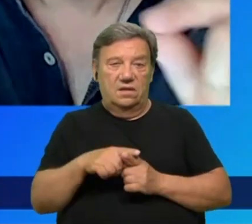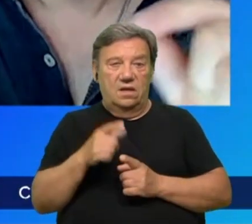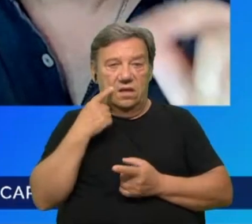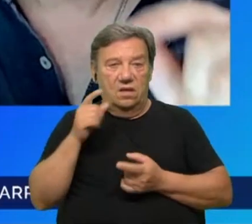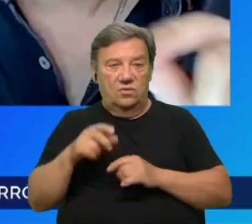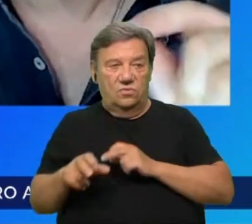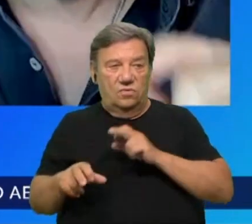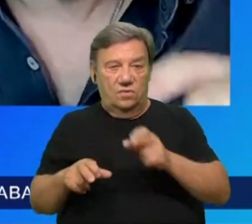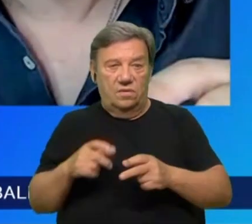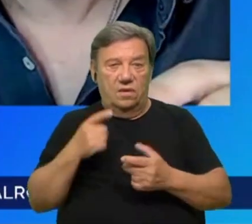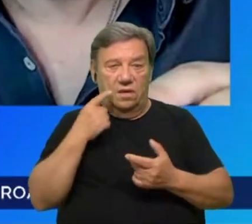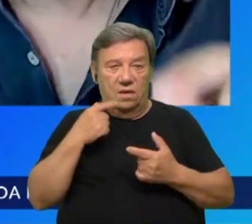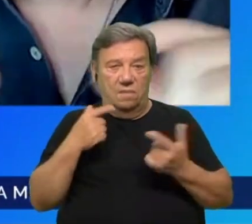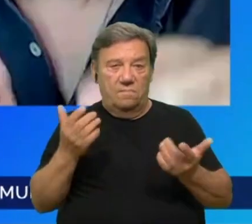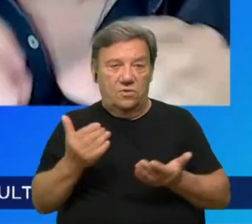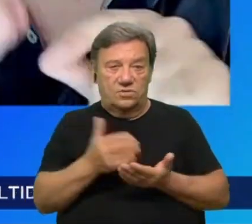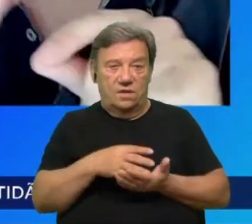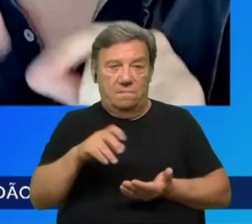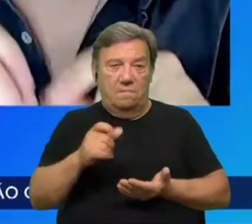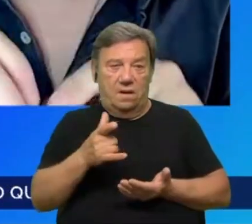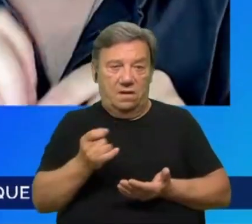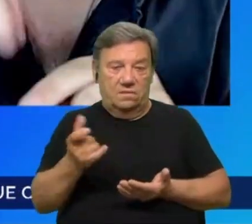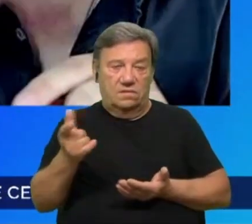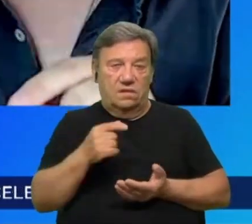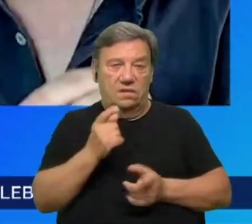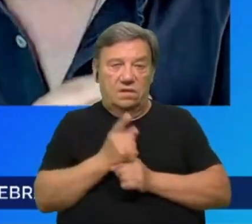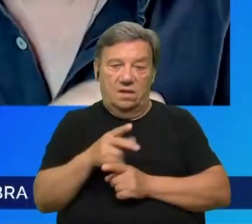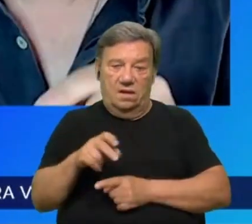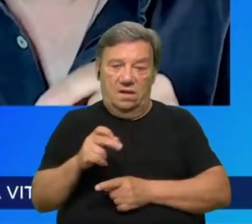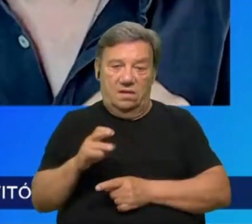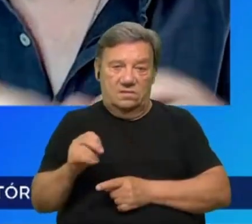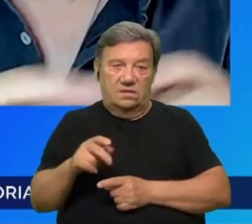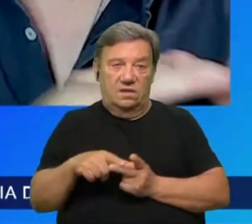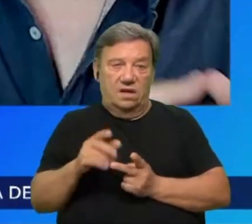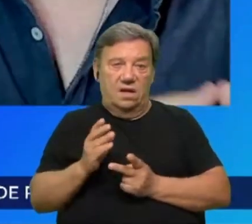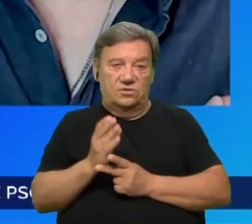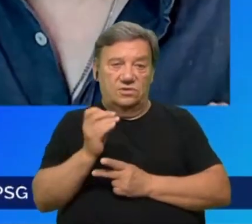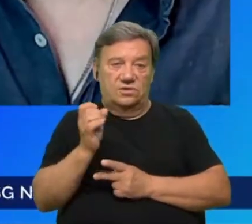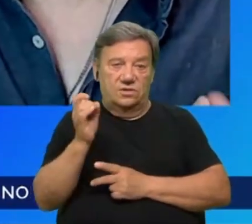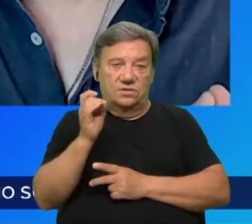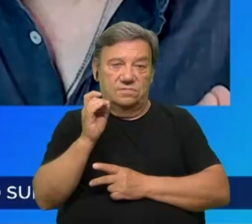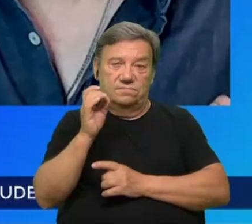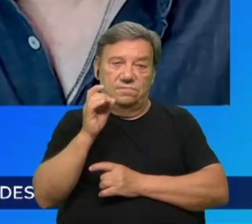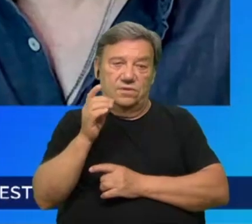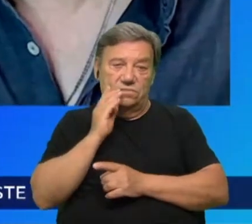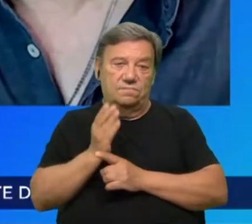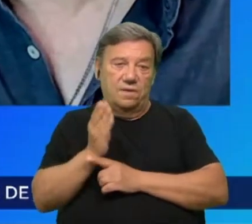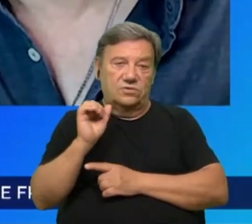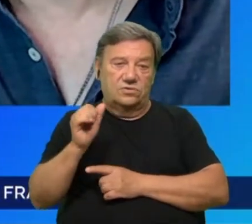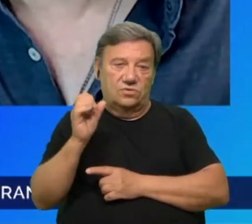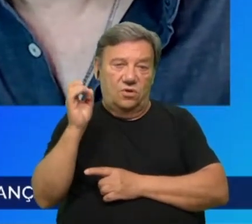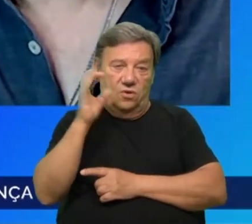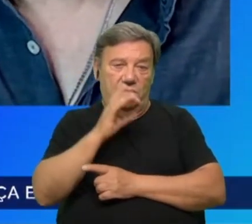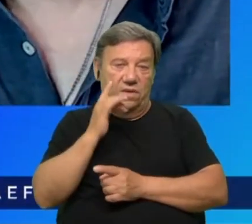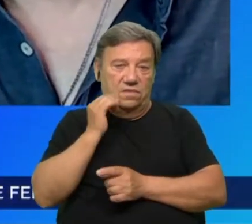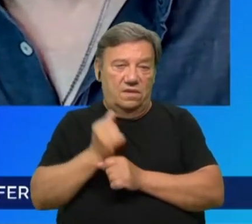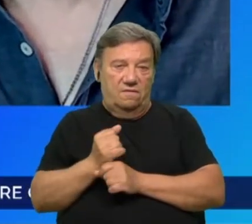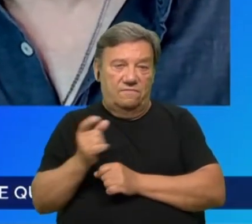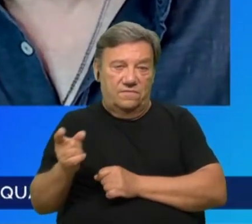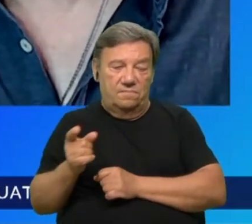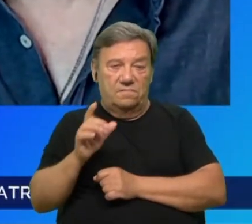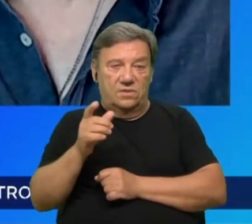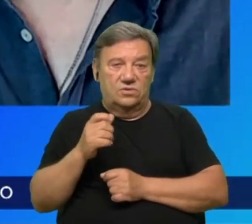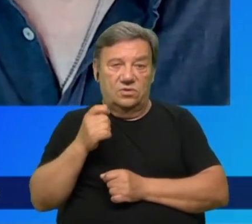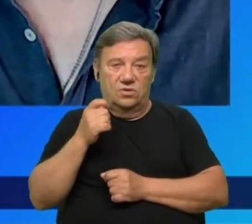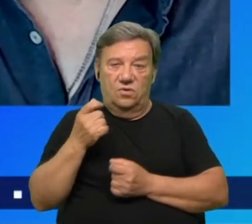retorno de amostras de Marte, aquilo que a NASA e a Agência Espacial Europeia tentam fazer, mas que os